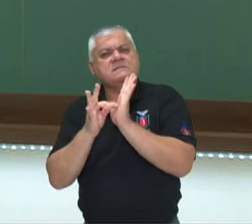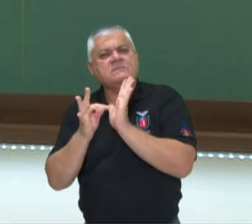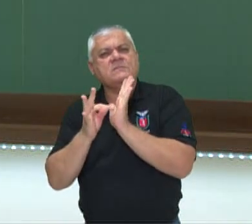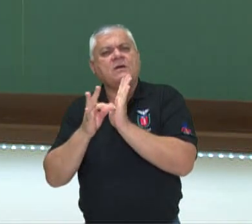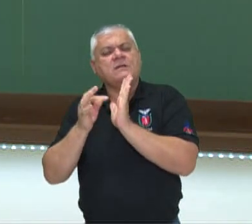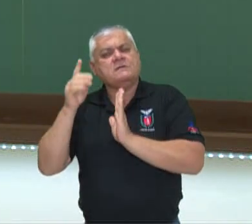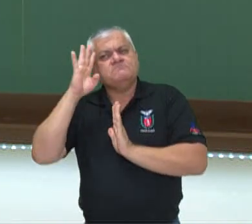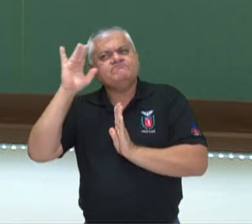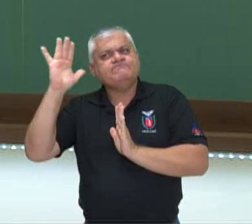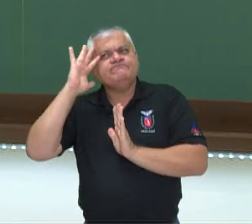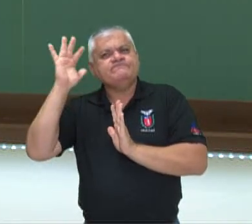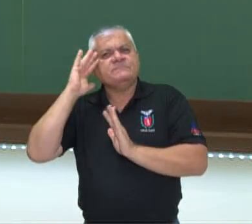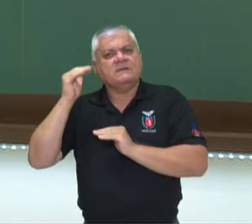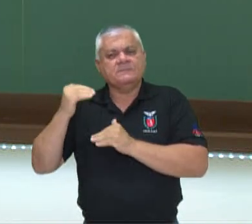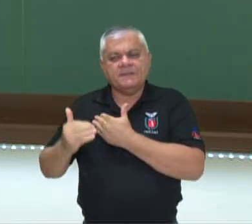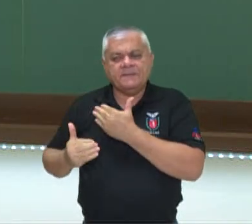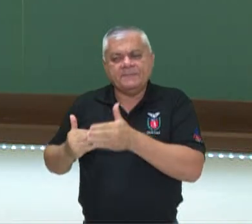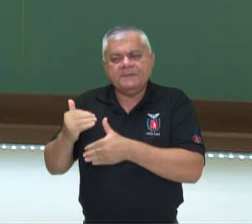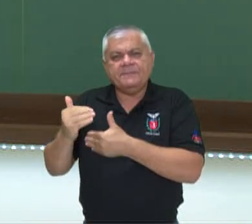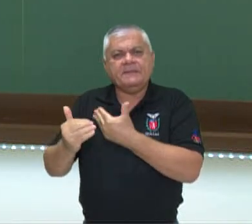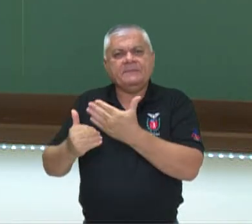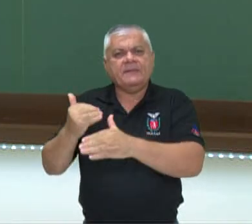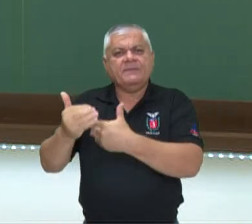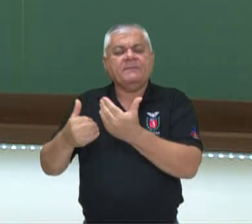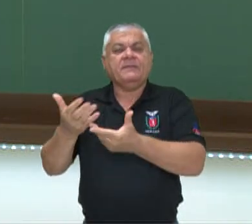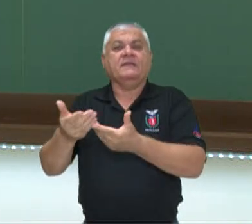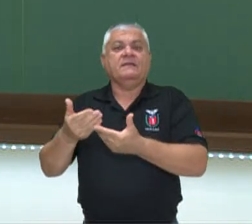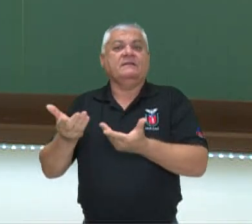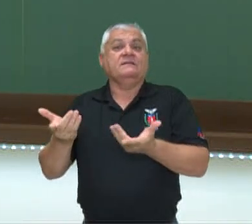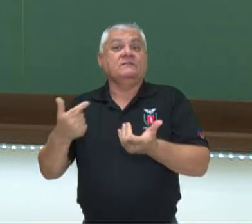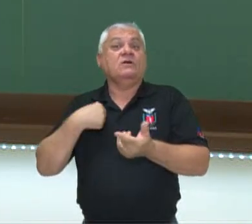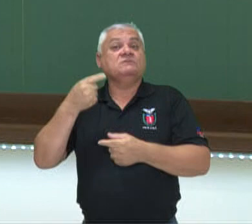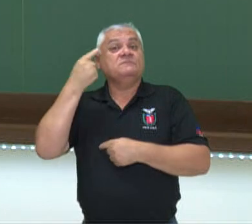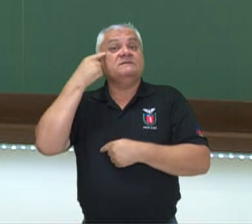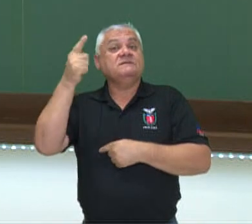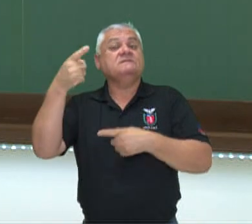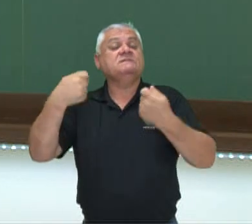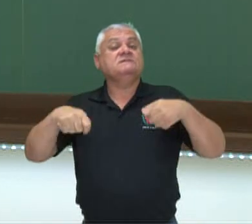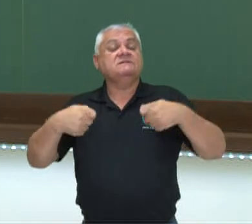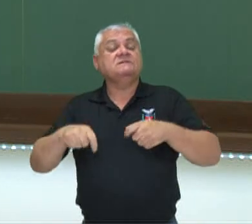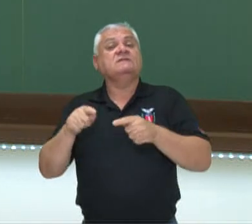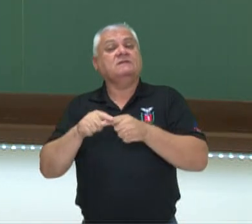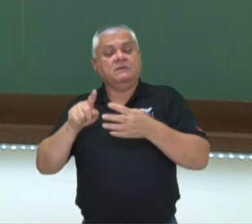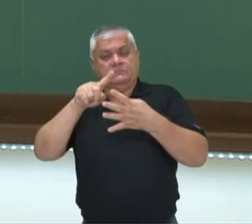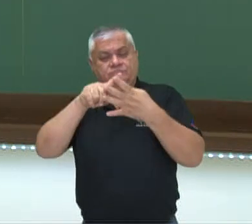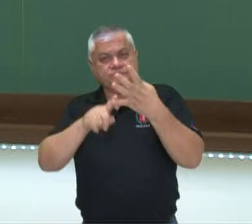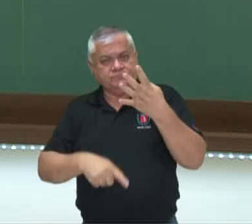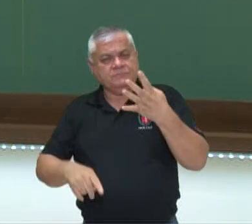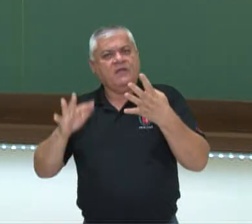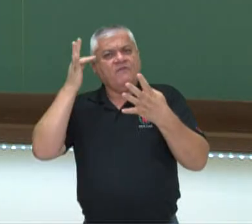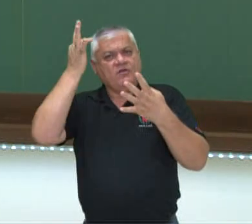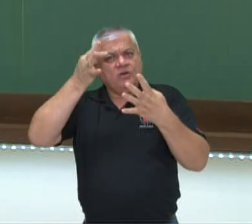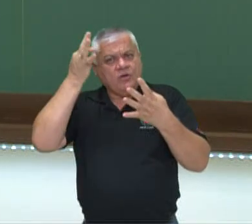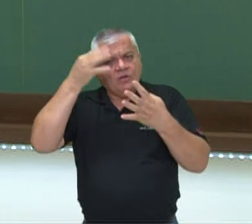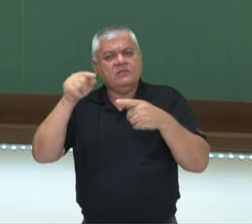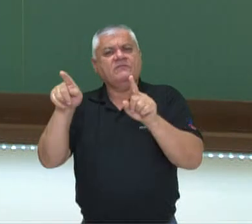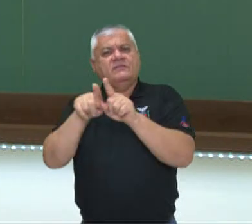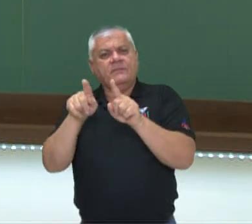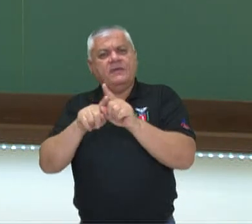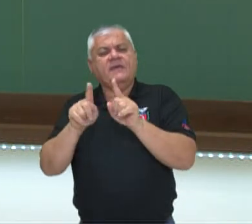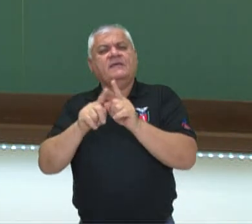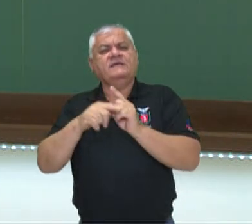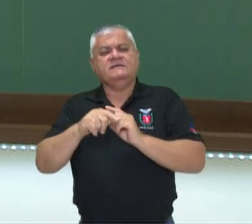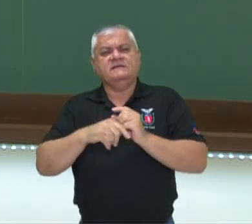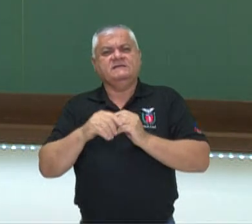se pensar o avanço, o progresso na ciência, nós precisamos dos filósofos e dos cientistas do